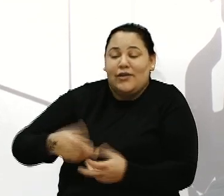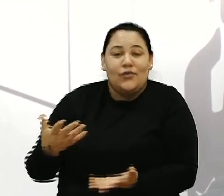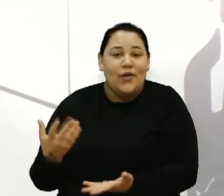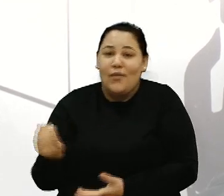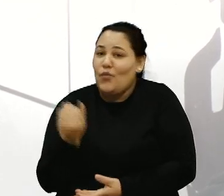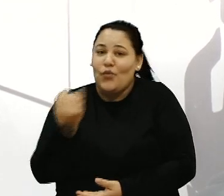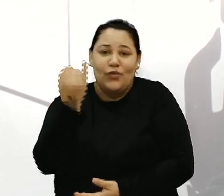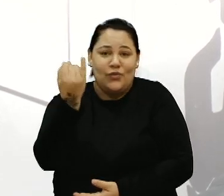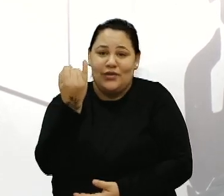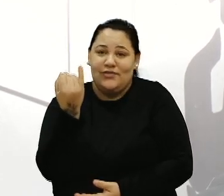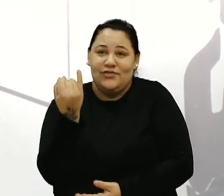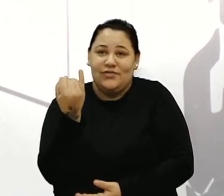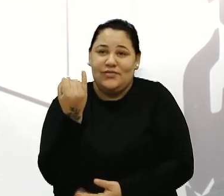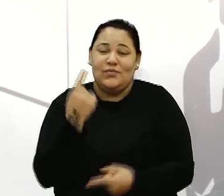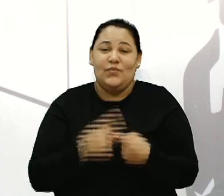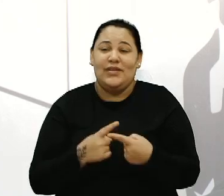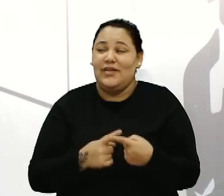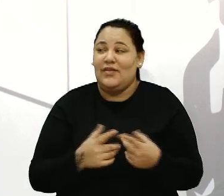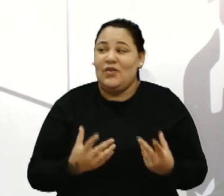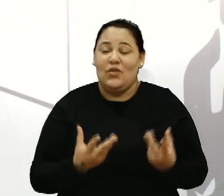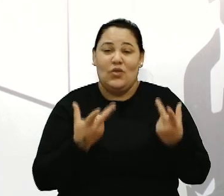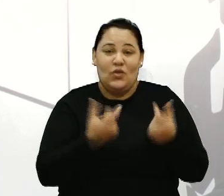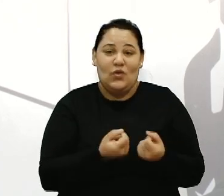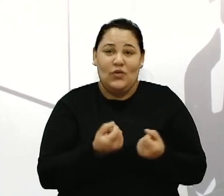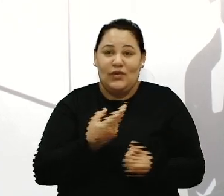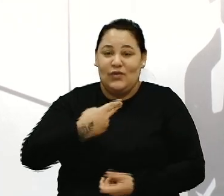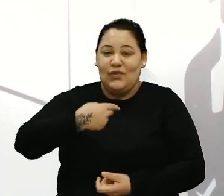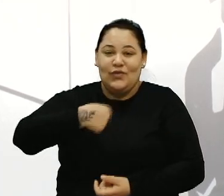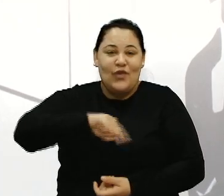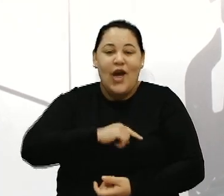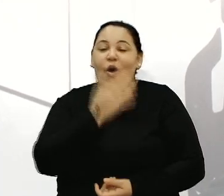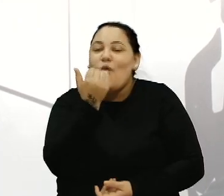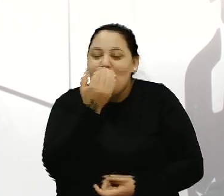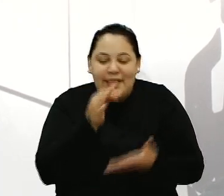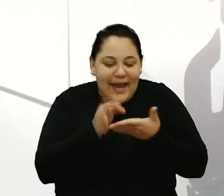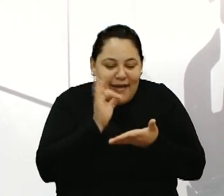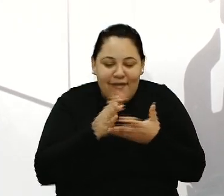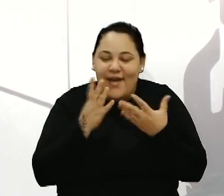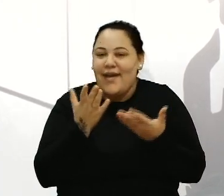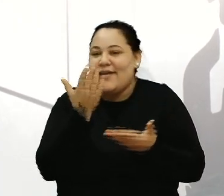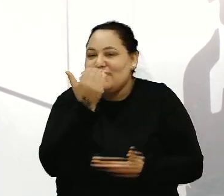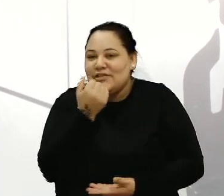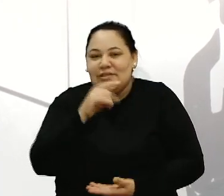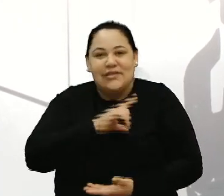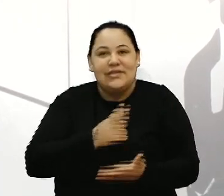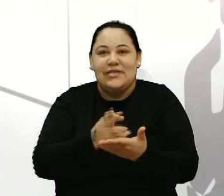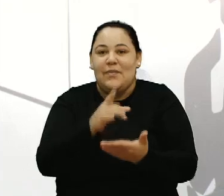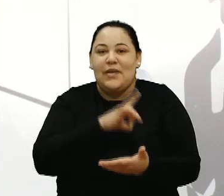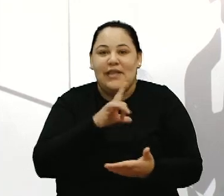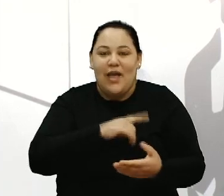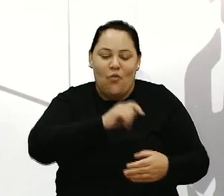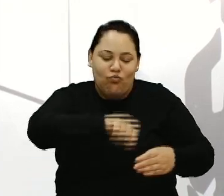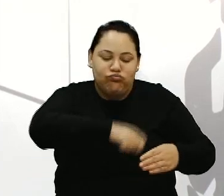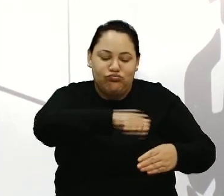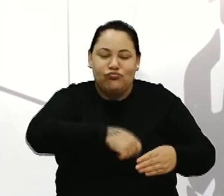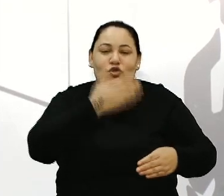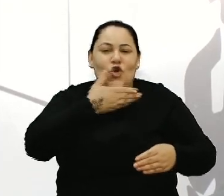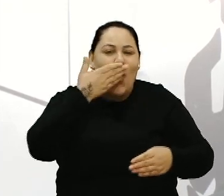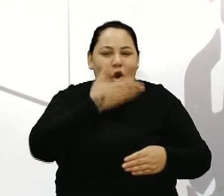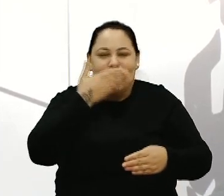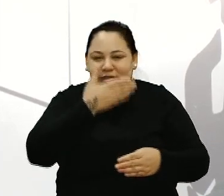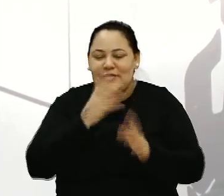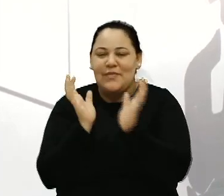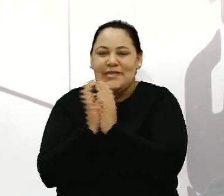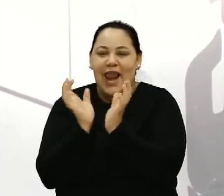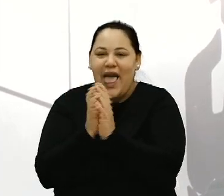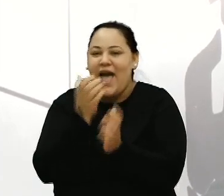importância, porque todo o nosso almoço, o nosso café, a nossa janta, sempre tem uma chimia, tem uma salada, uma